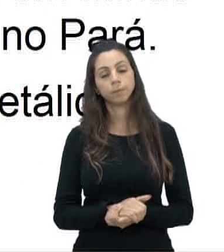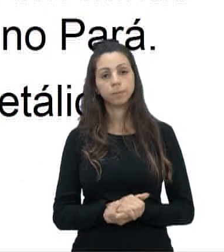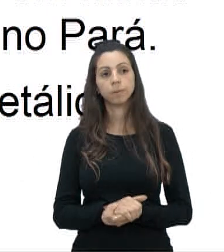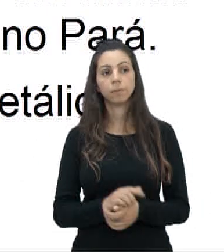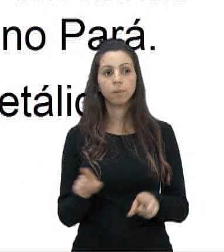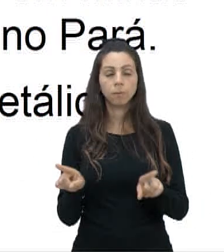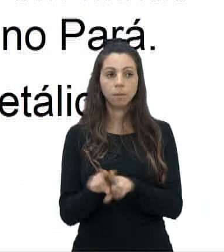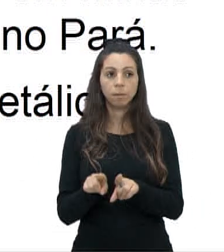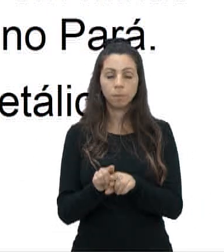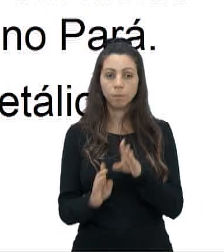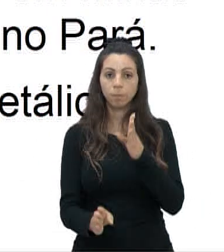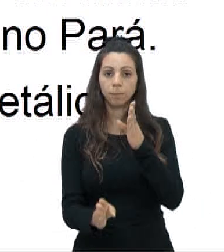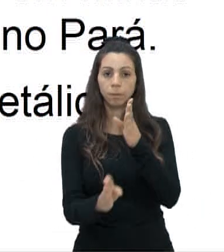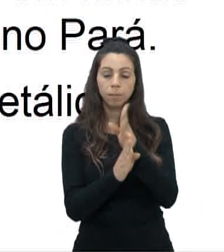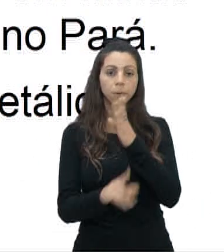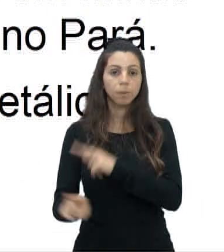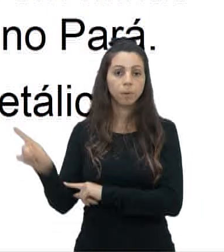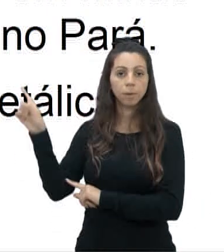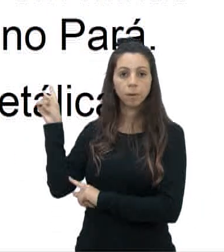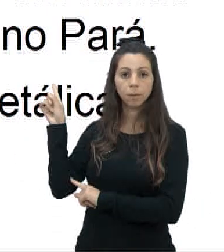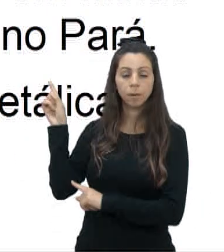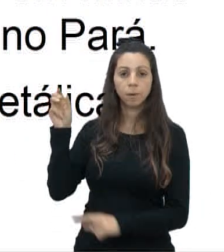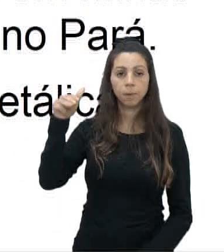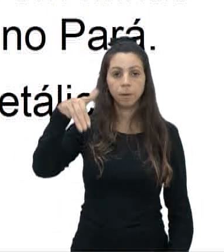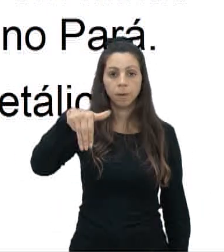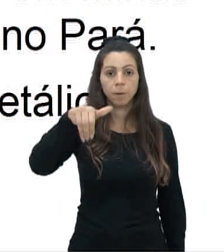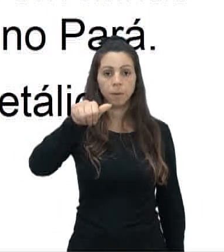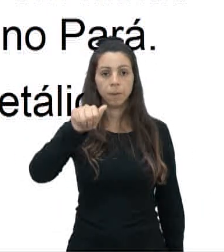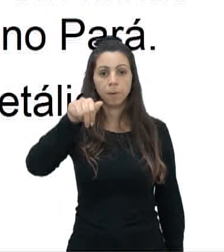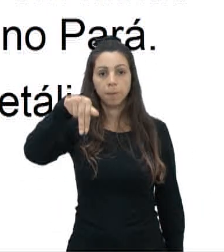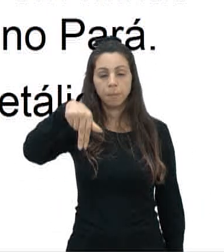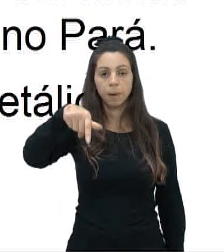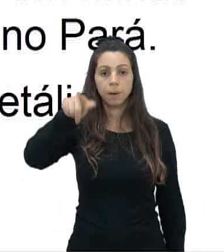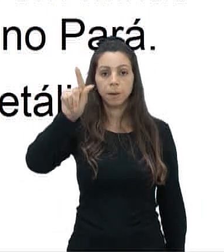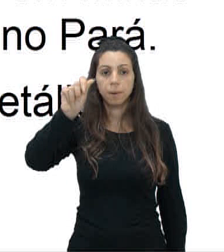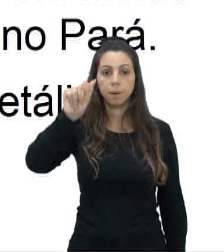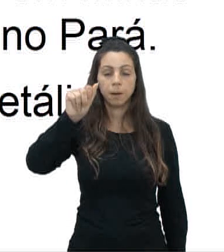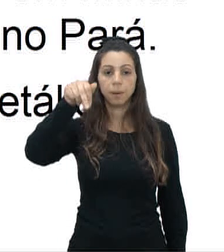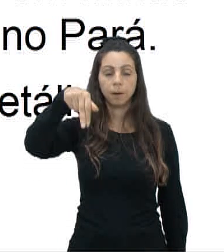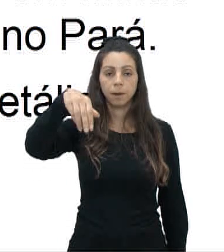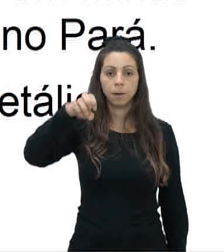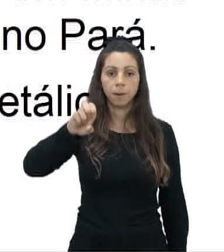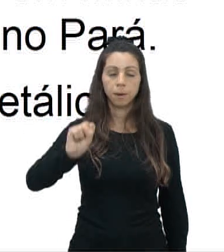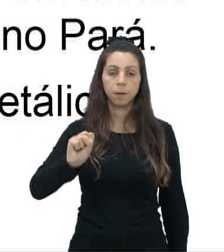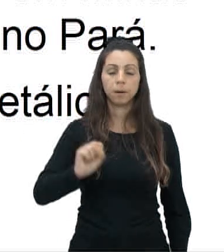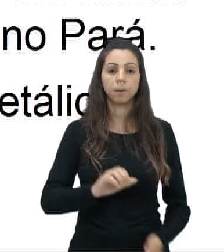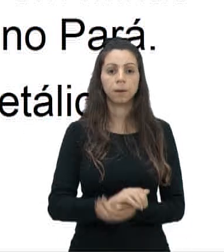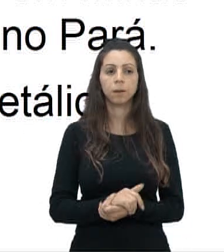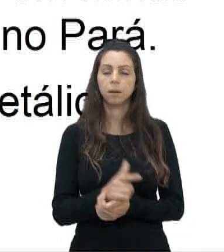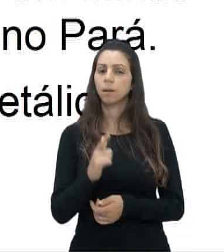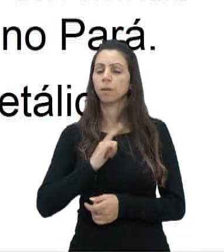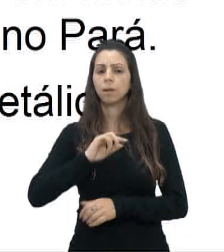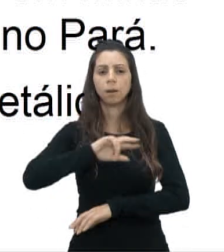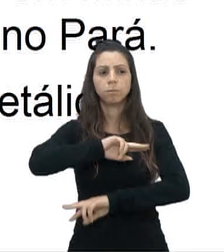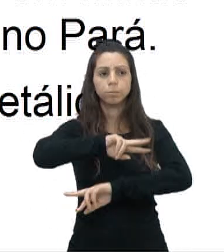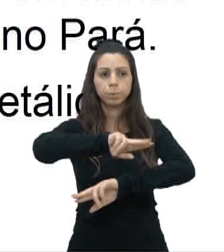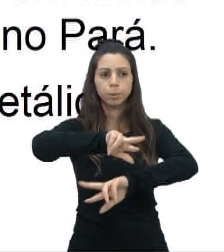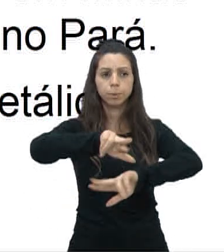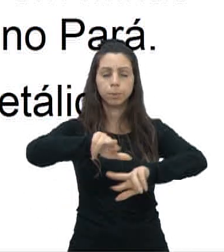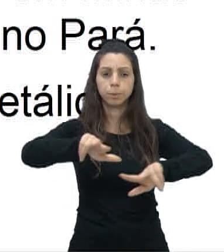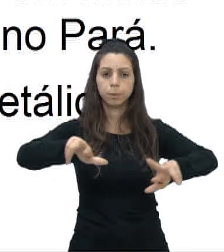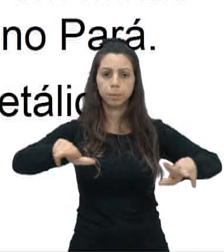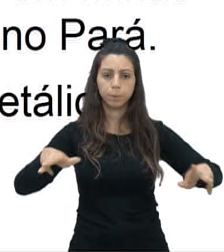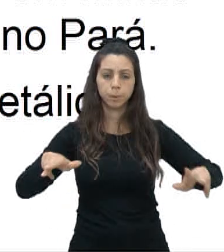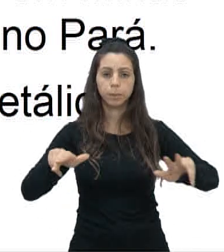encontramos o manganês. Olha ali, ó. O manganês possui reservas consideráveis no Mato Grosso do Sul, no Amapá, em Minas Gerais,